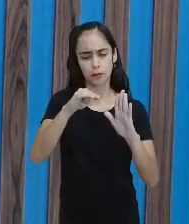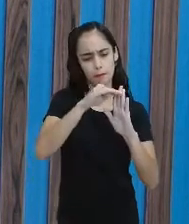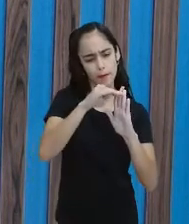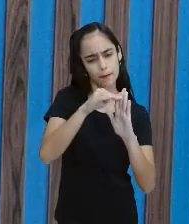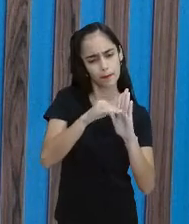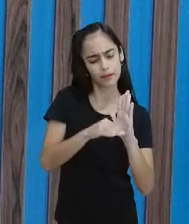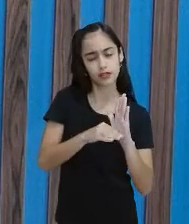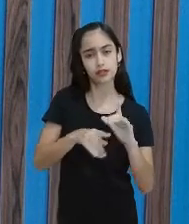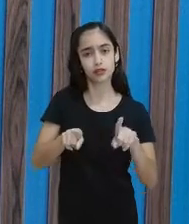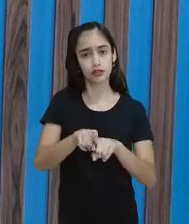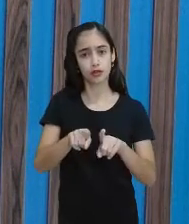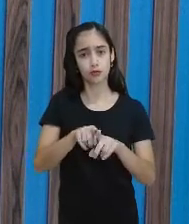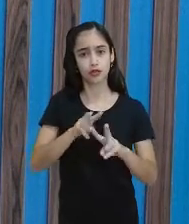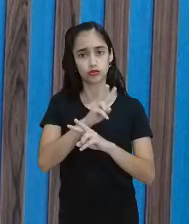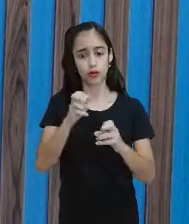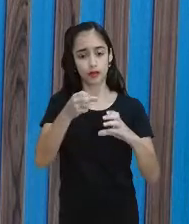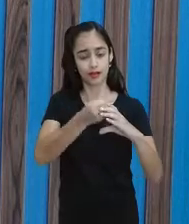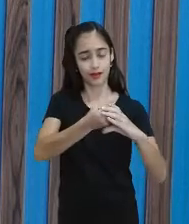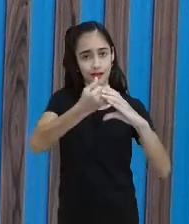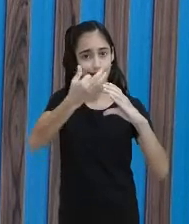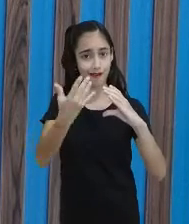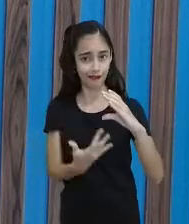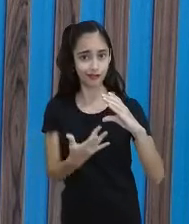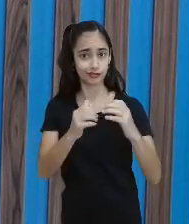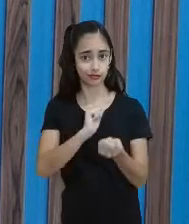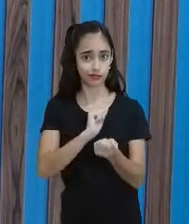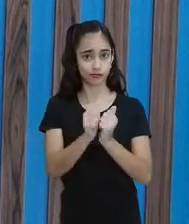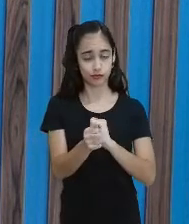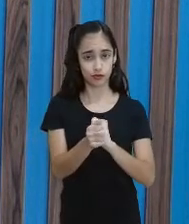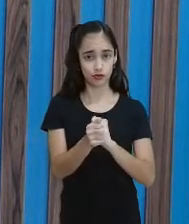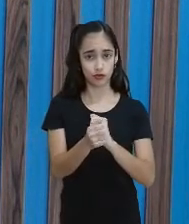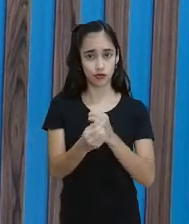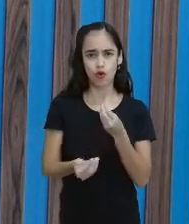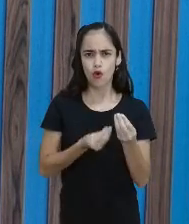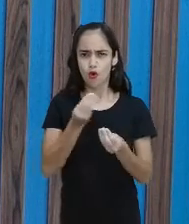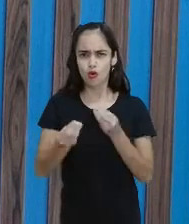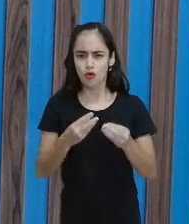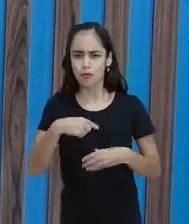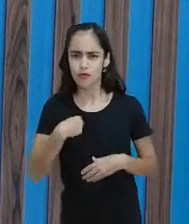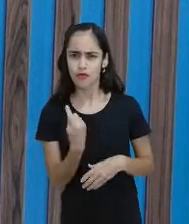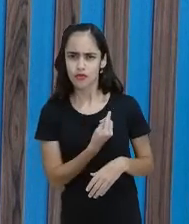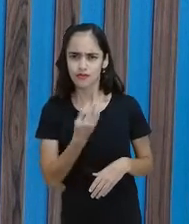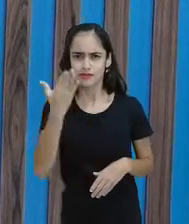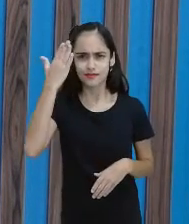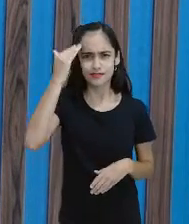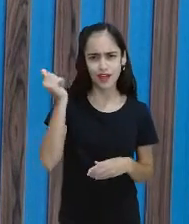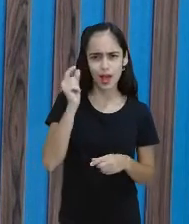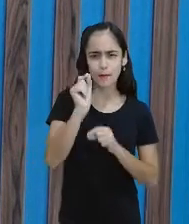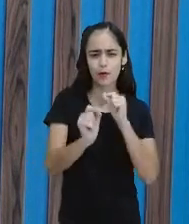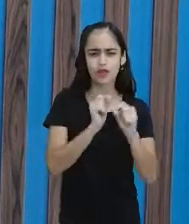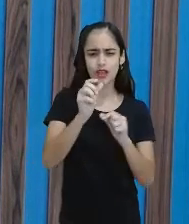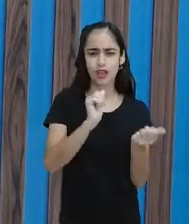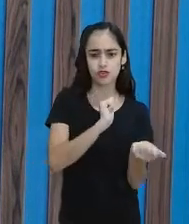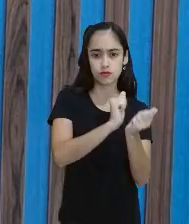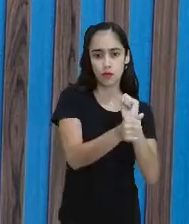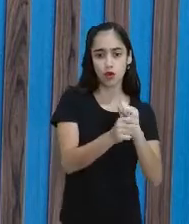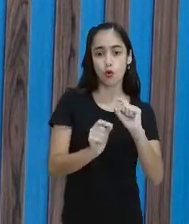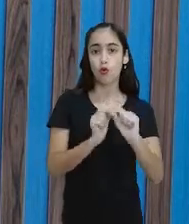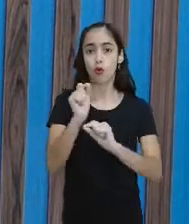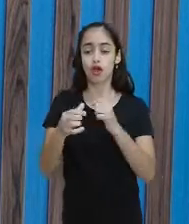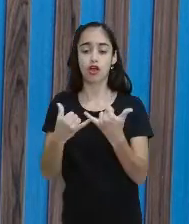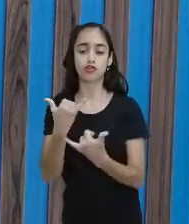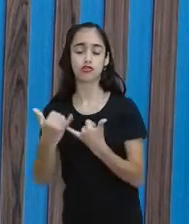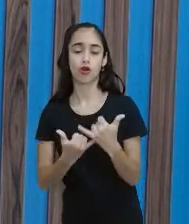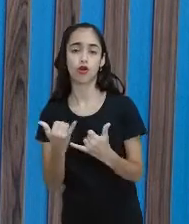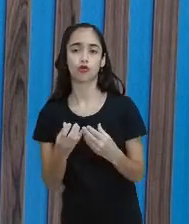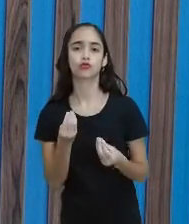gente caracteriza o esporte, né? Como é que a gente distingue o que é esporte, o que é jogo, né? Como é que a gente pode fazer